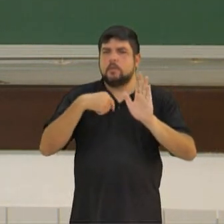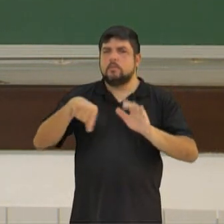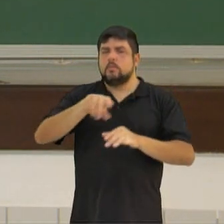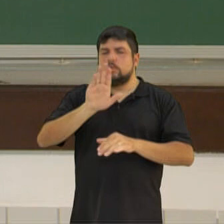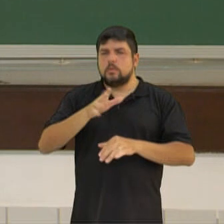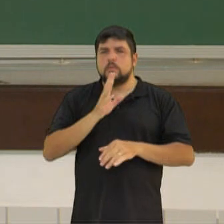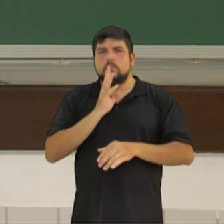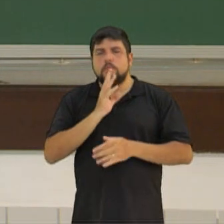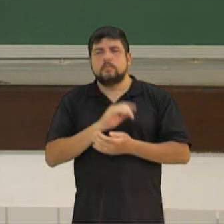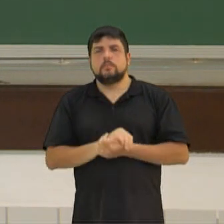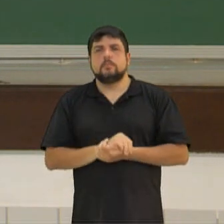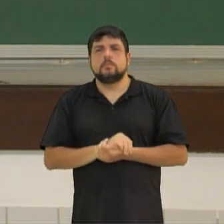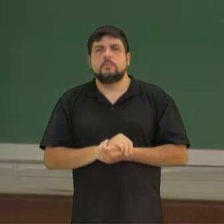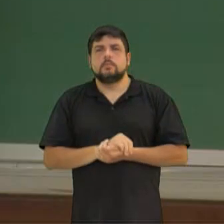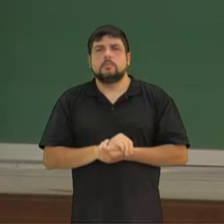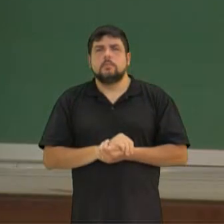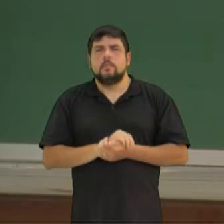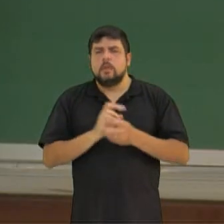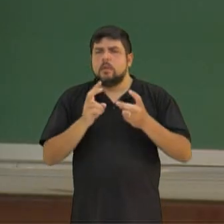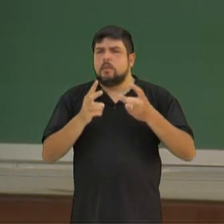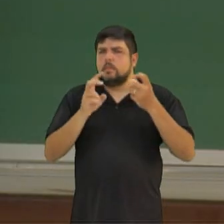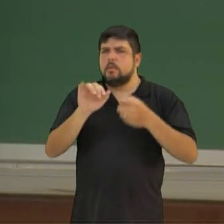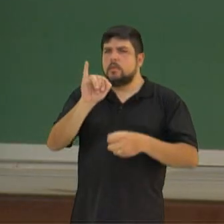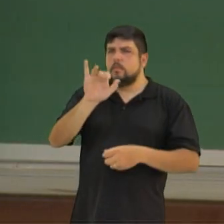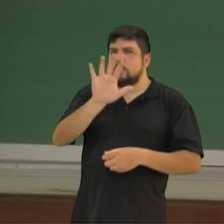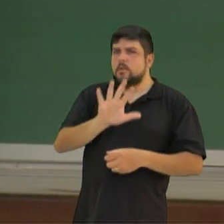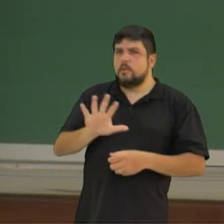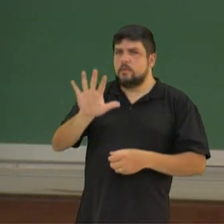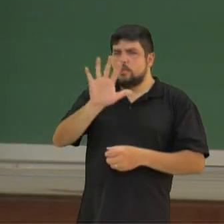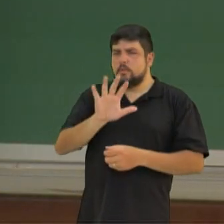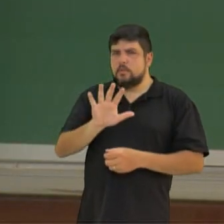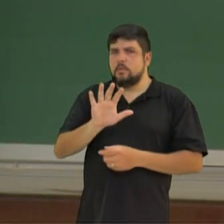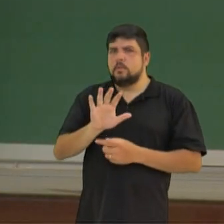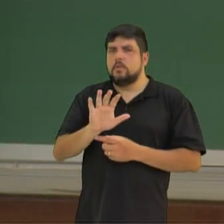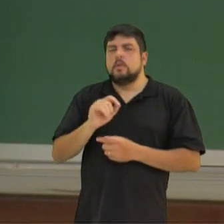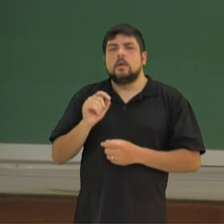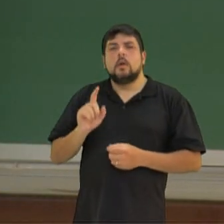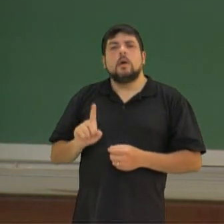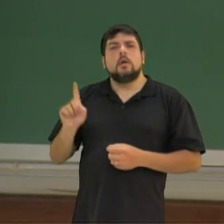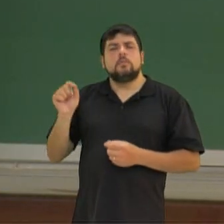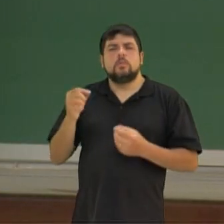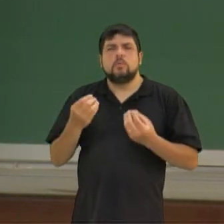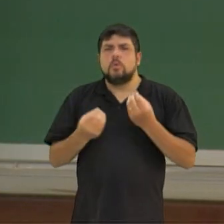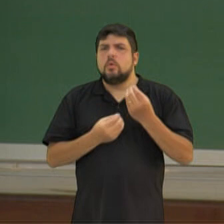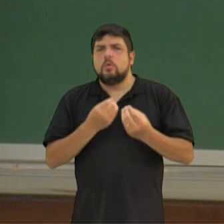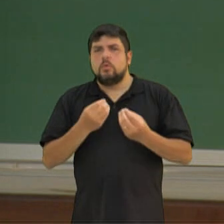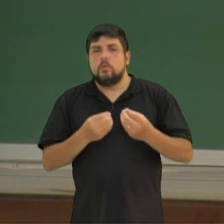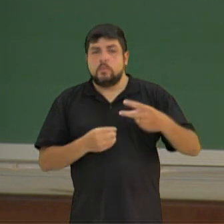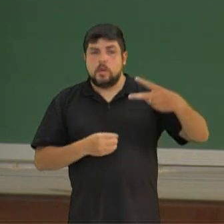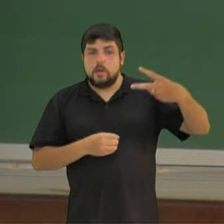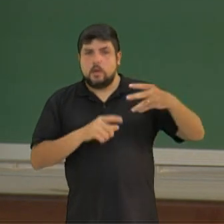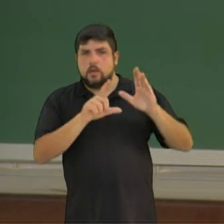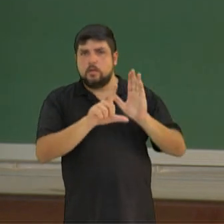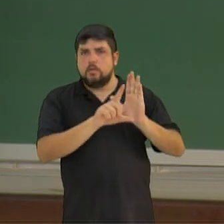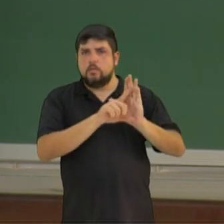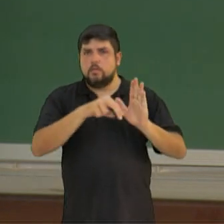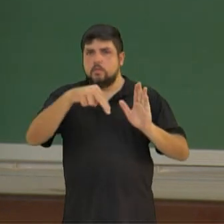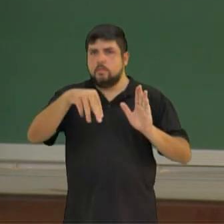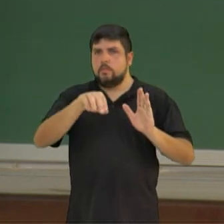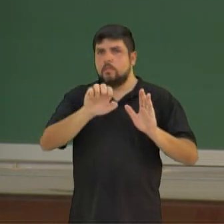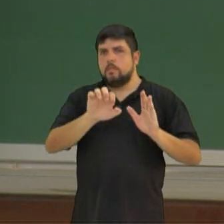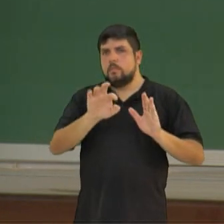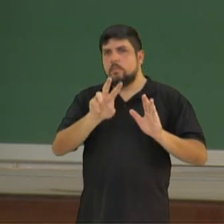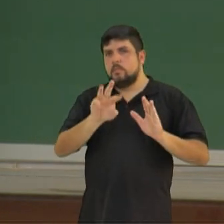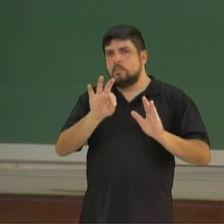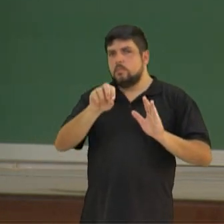Essa diz o seguinte: observe a imagem abaixo e relacione com a segunda lei de Newton, a lei que